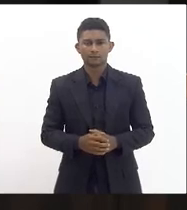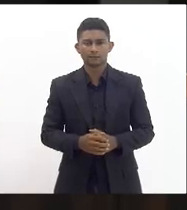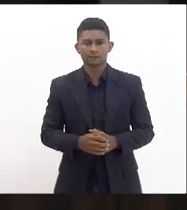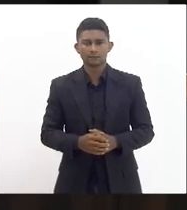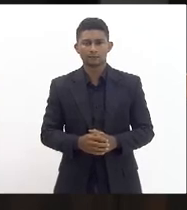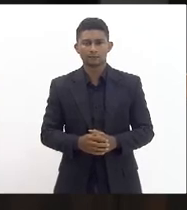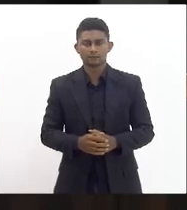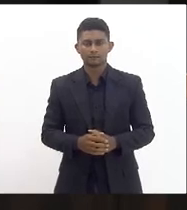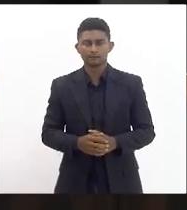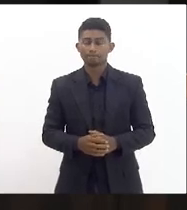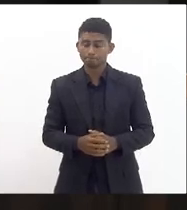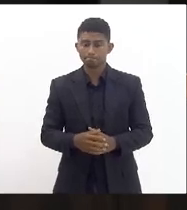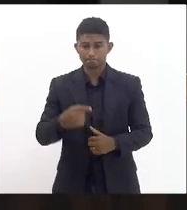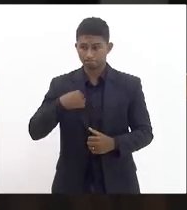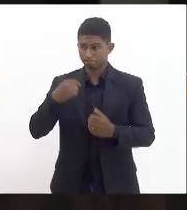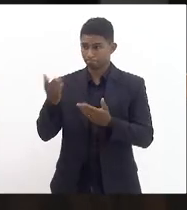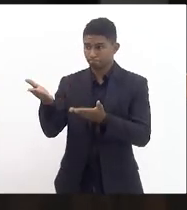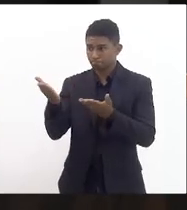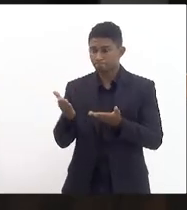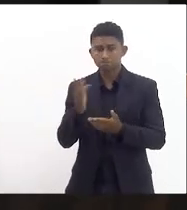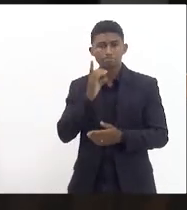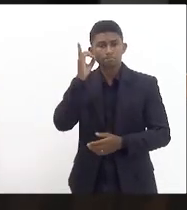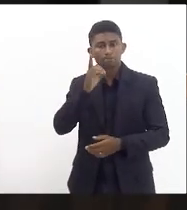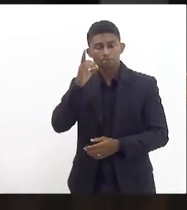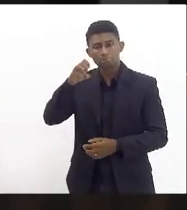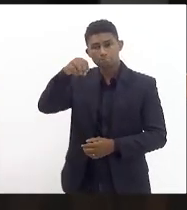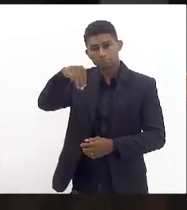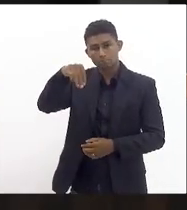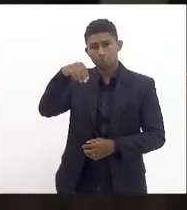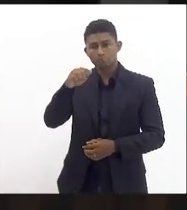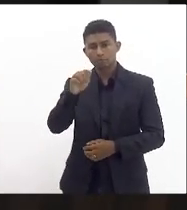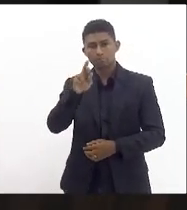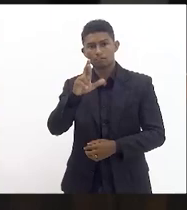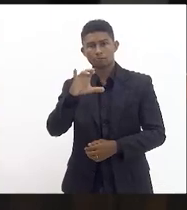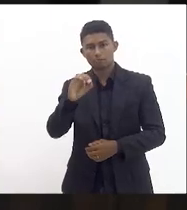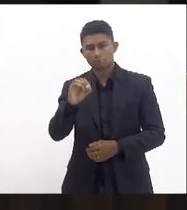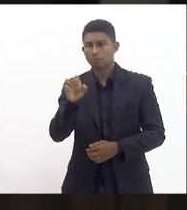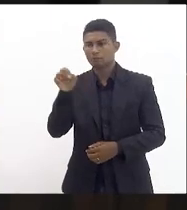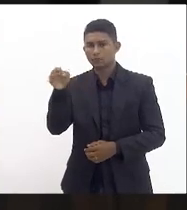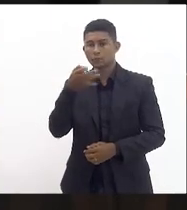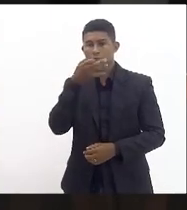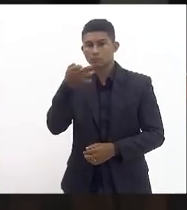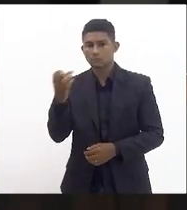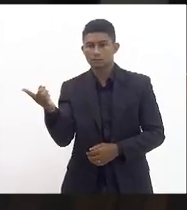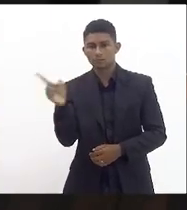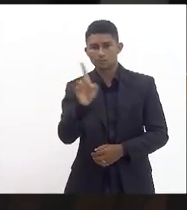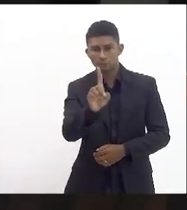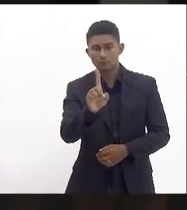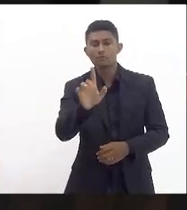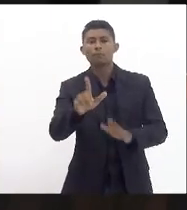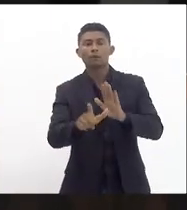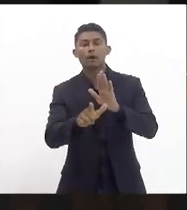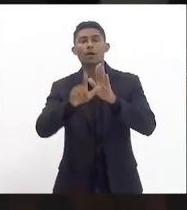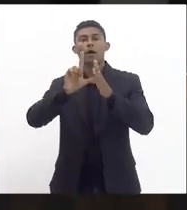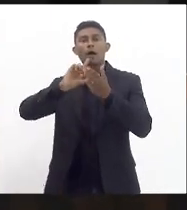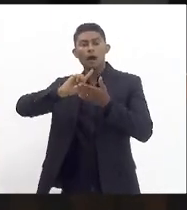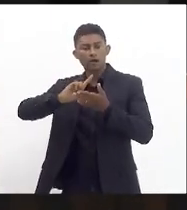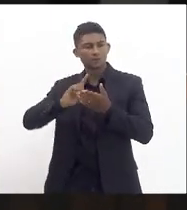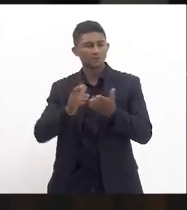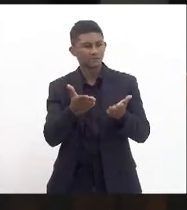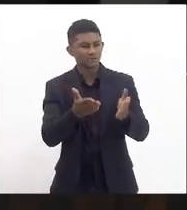Eu queria convidar o deputado Márcio Pacheco para emitir o parecer. Antes, porém, queria, deputado